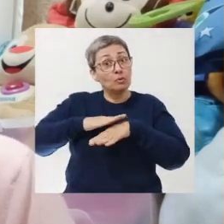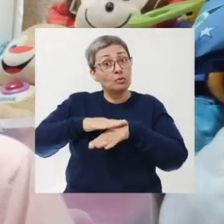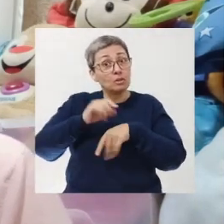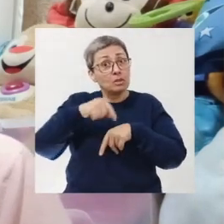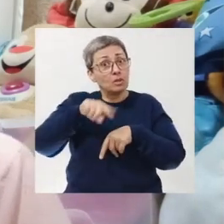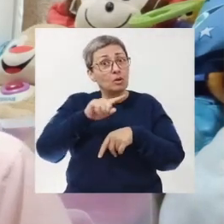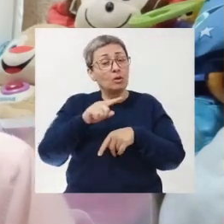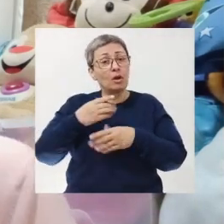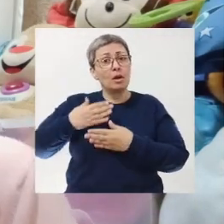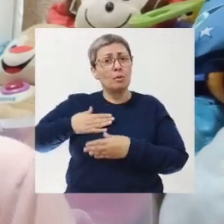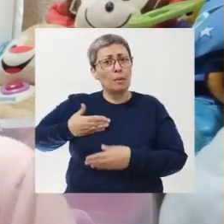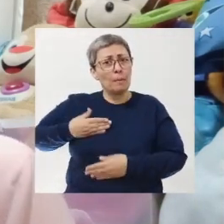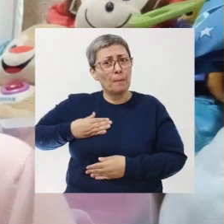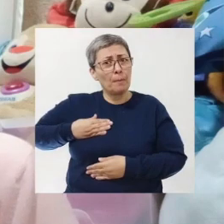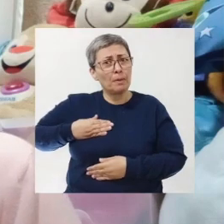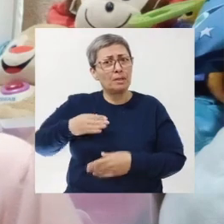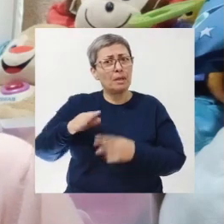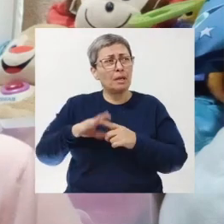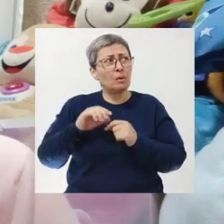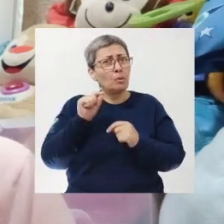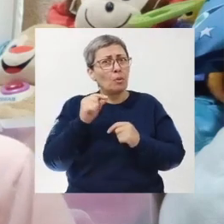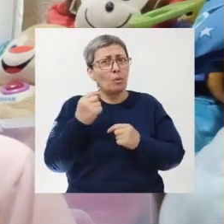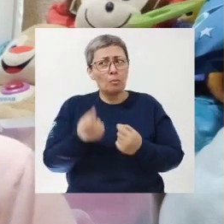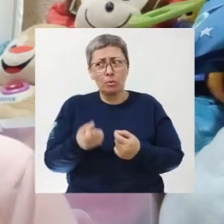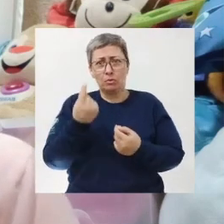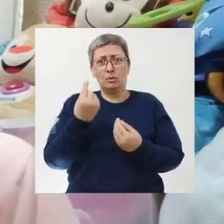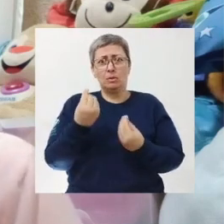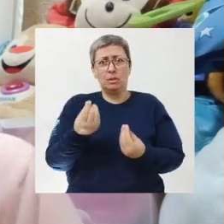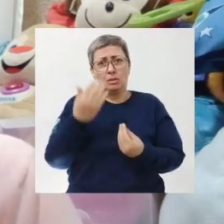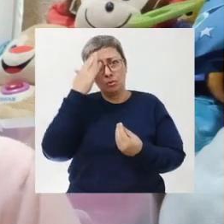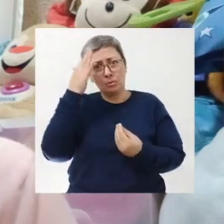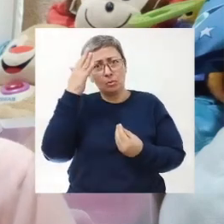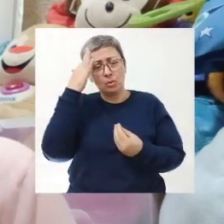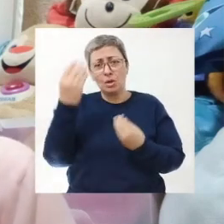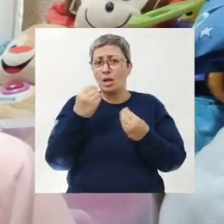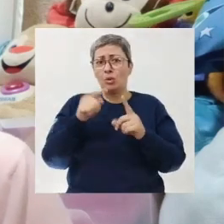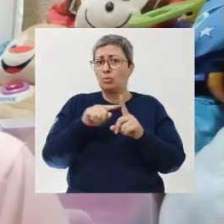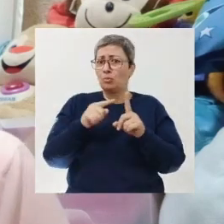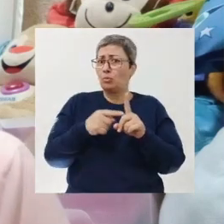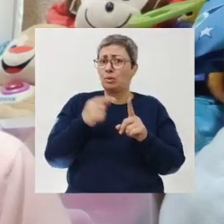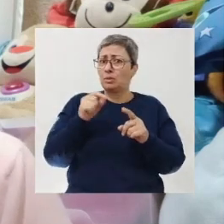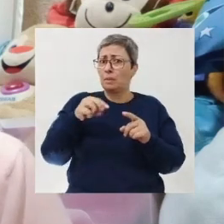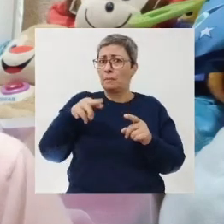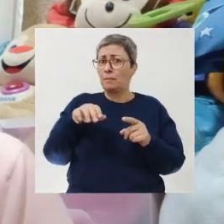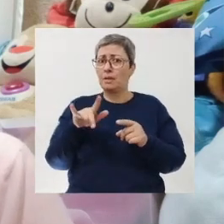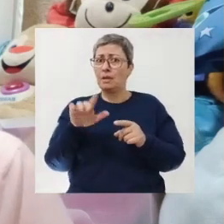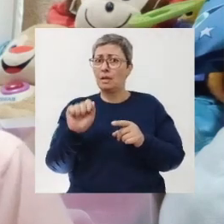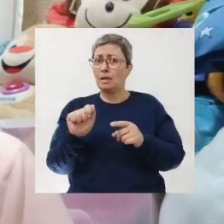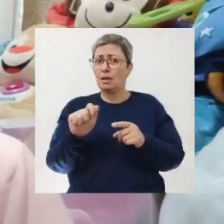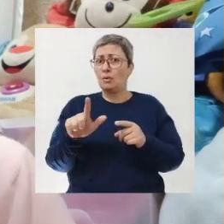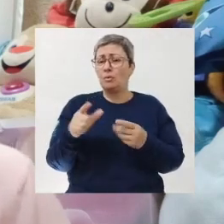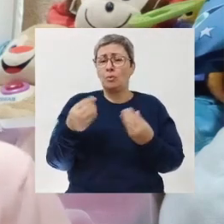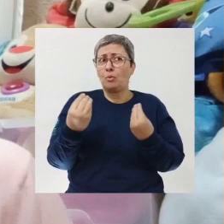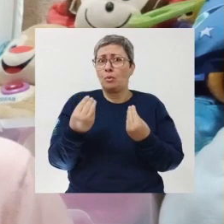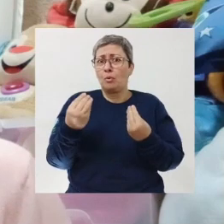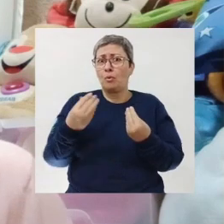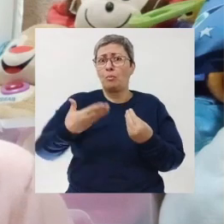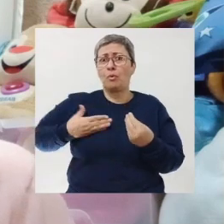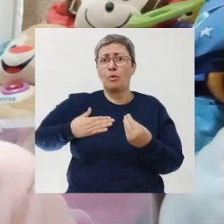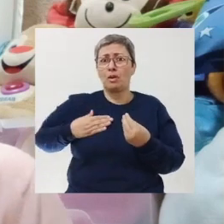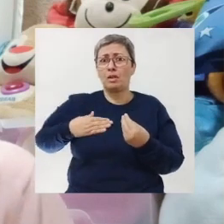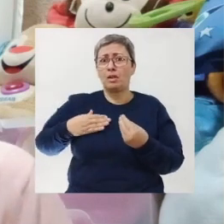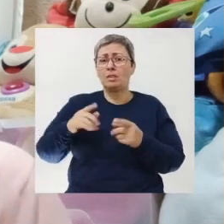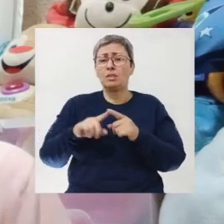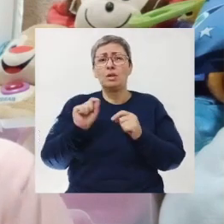aquilo para mim era, produzir, né, eu amamentar, para mim aquilo era surreal, imagina. Eu não tinha gerado Miguel, como que eu ia ter